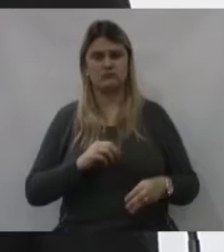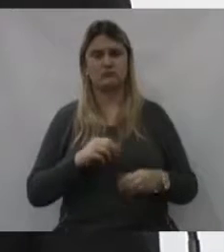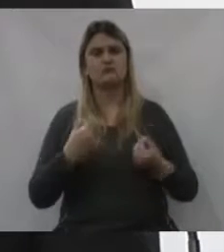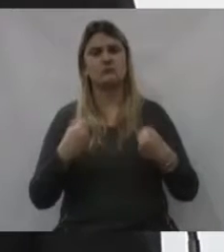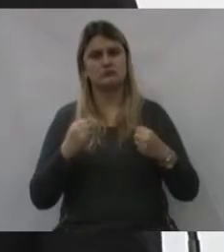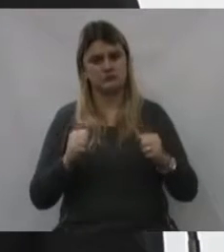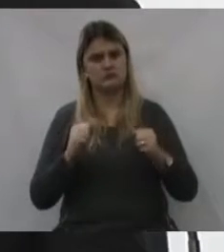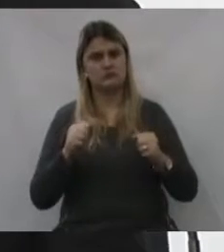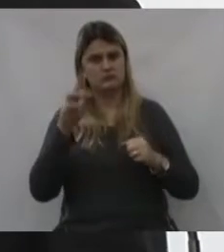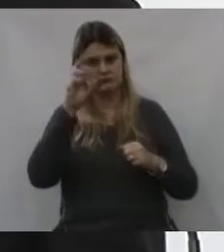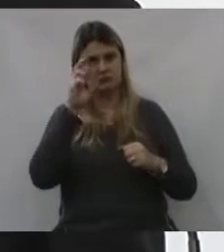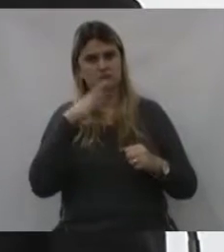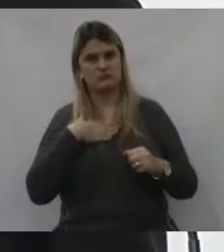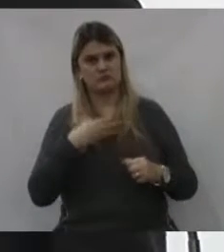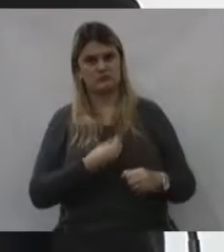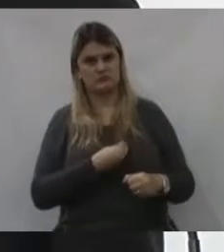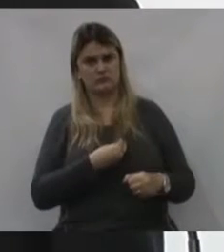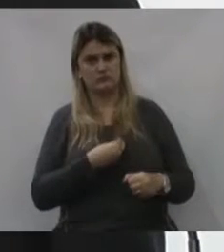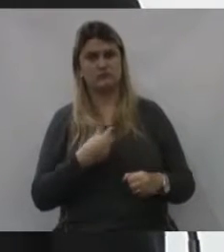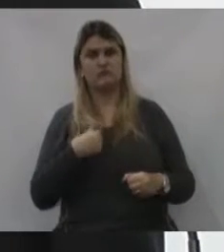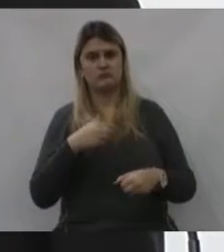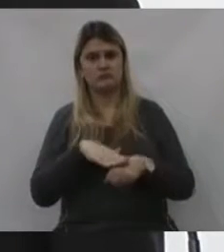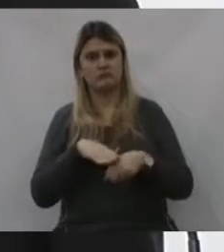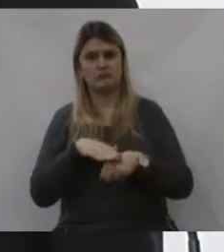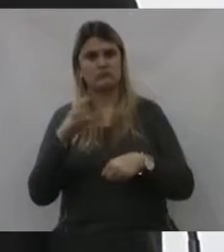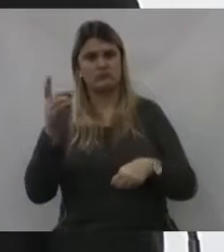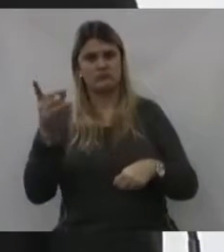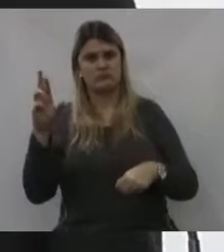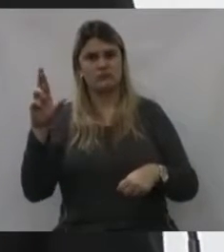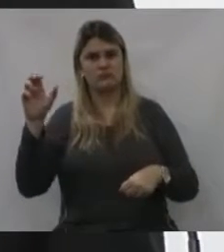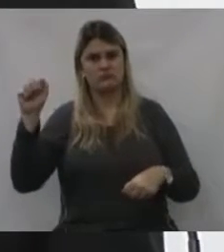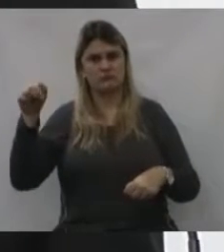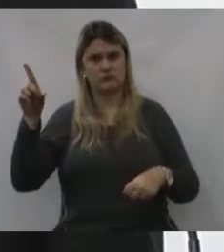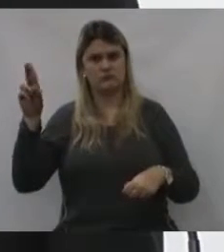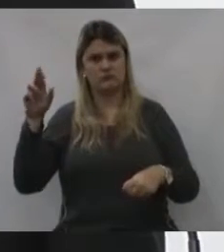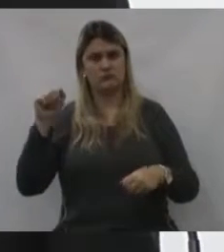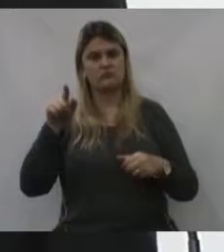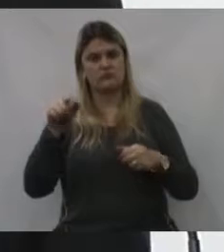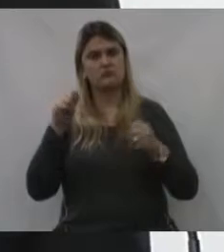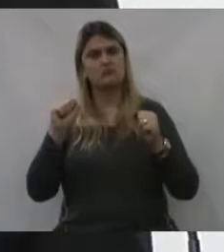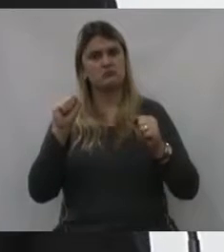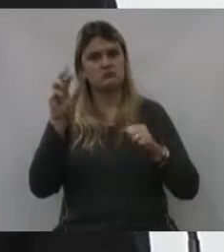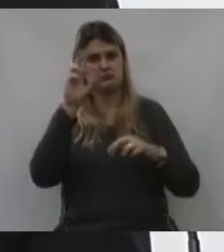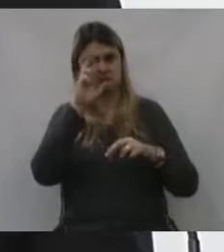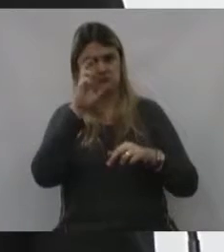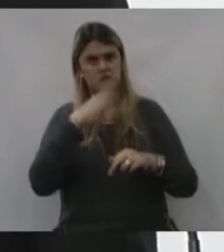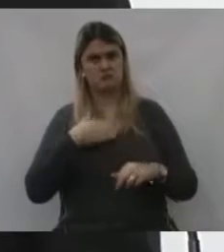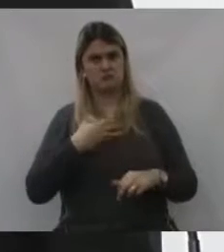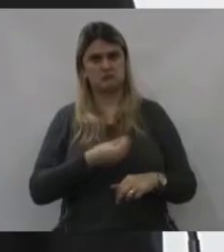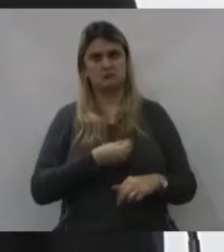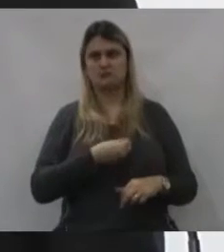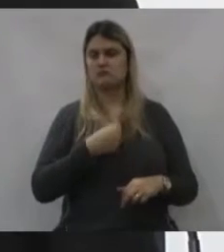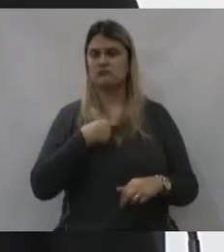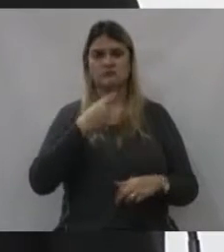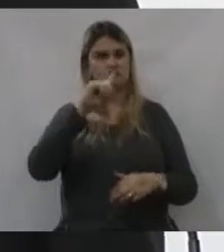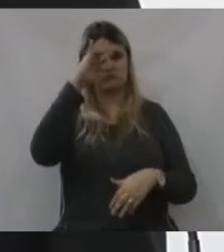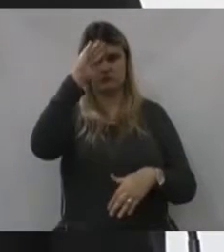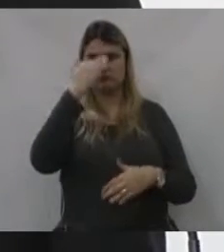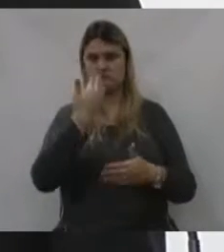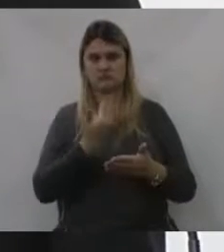Público me investigasse. Eu disse, olha, doutor André, eu vim aqui pedir para que você me investigue, porque